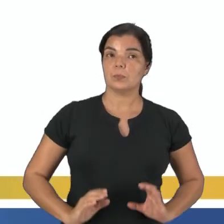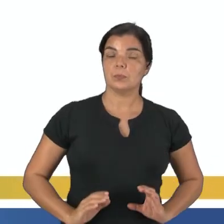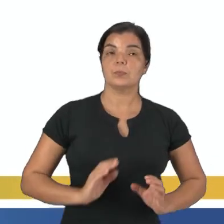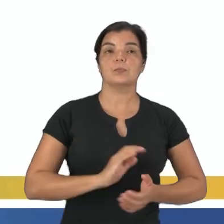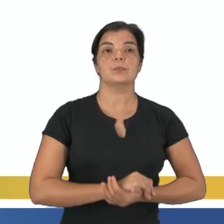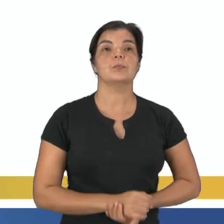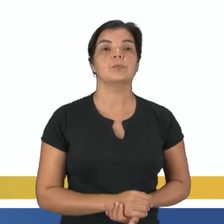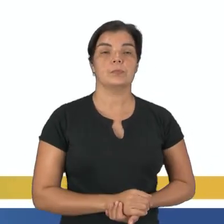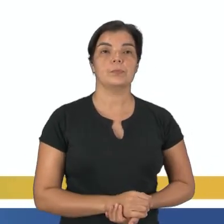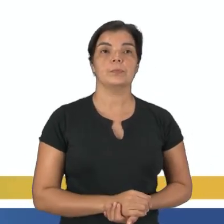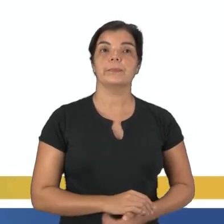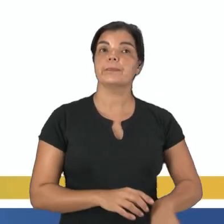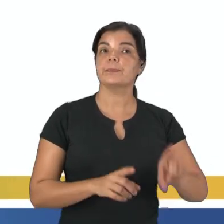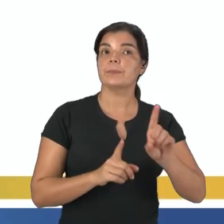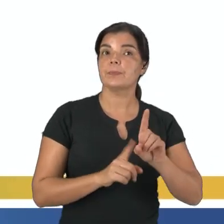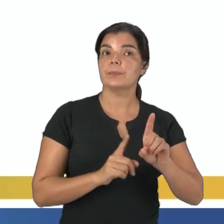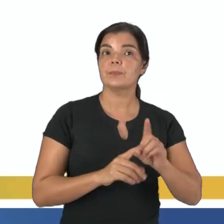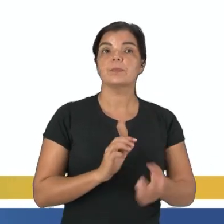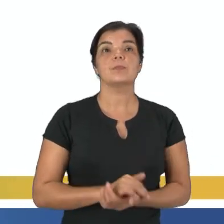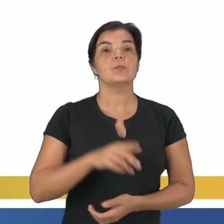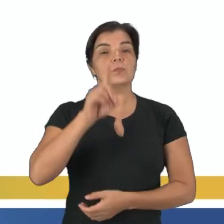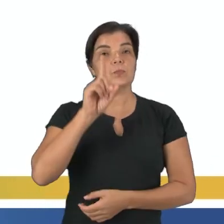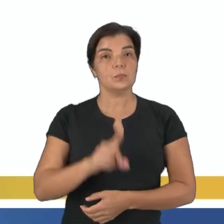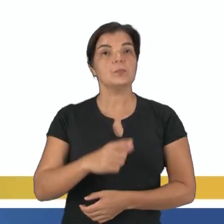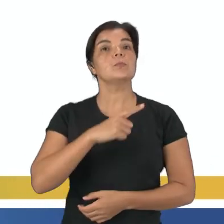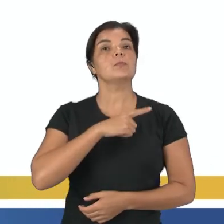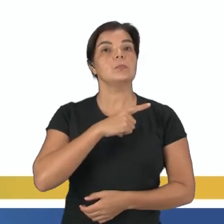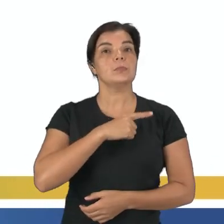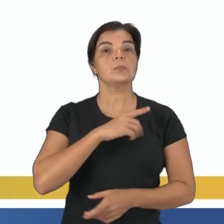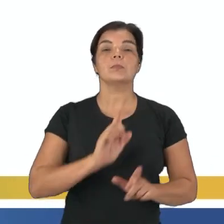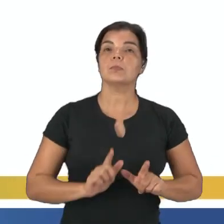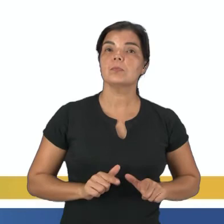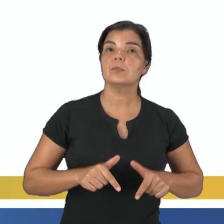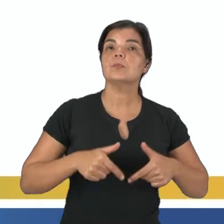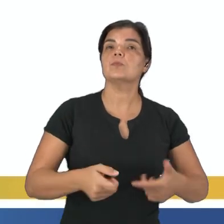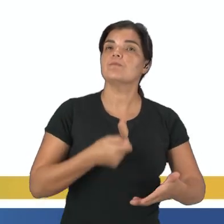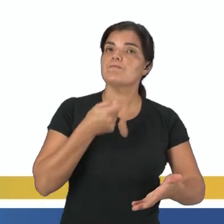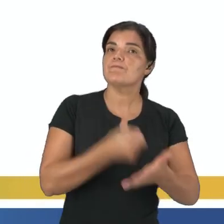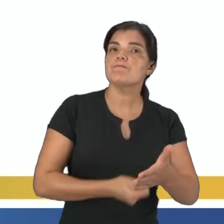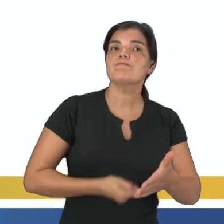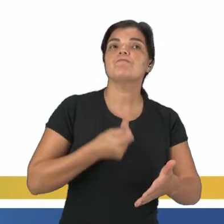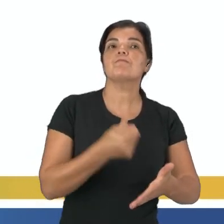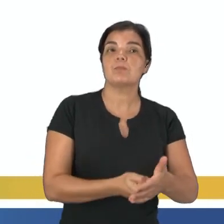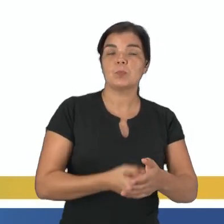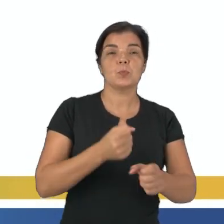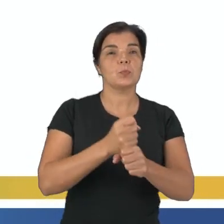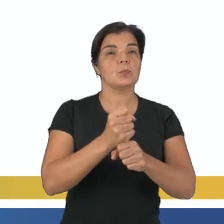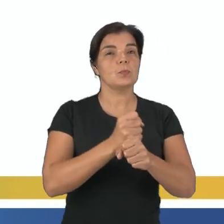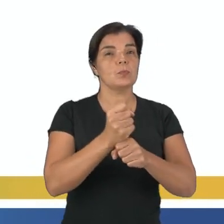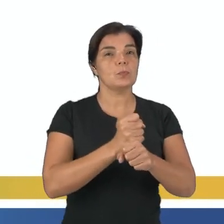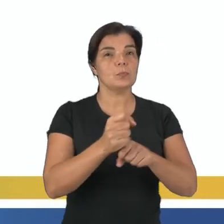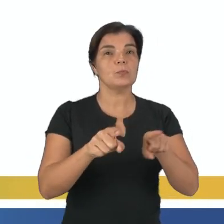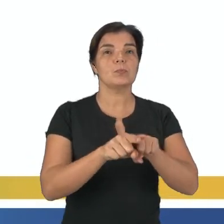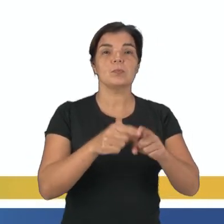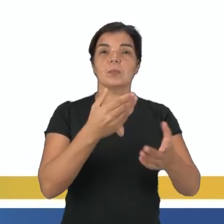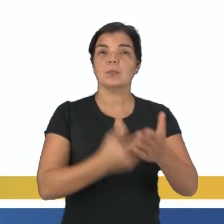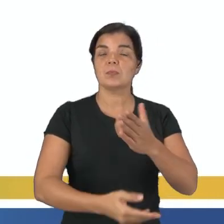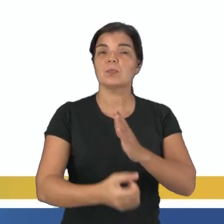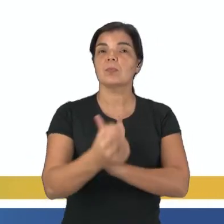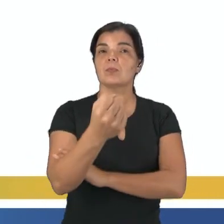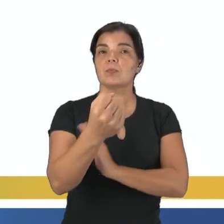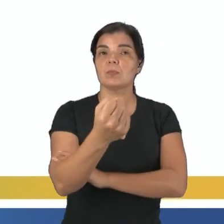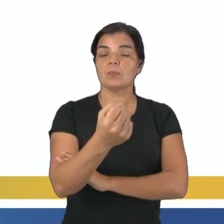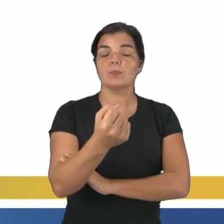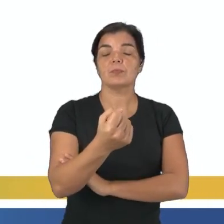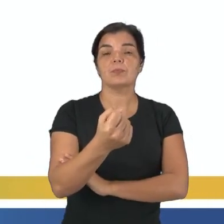arbitrar sobre a vida dos cidadãos. Ou D, um direito adquirido através de muita luta, porém, ao longo dos anos, tem